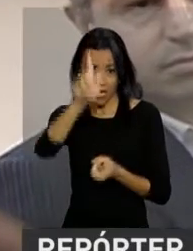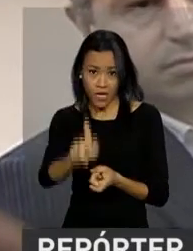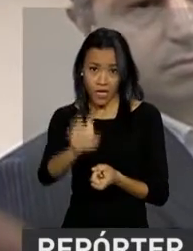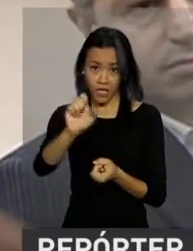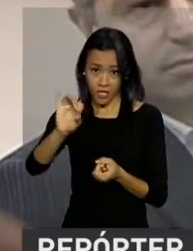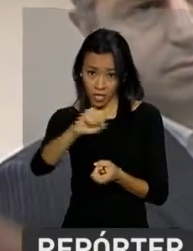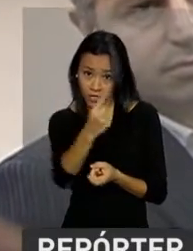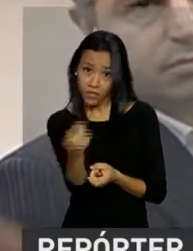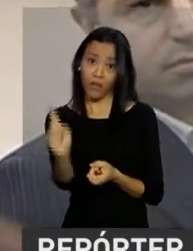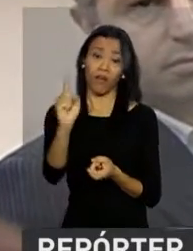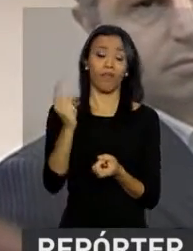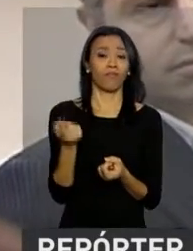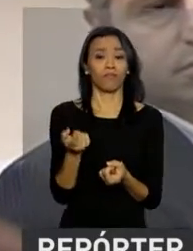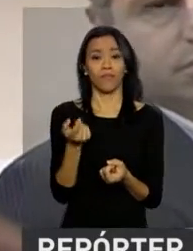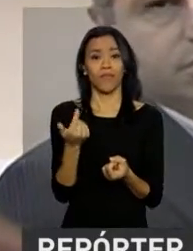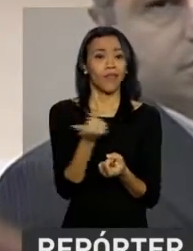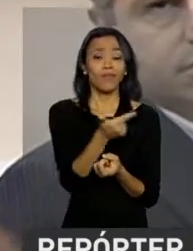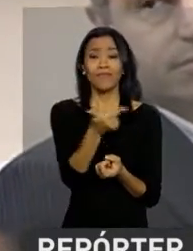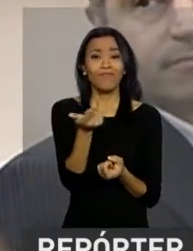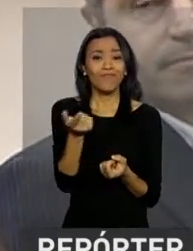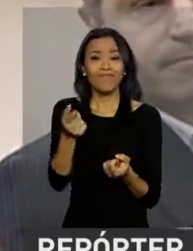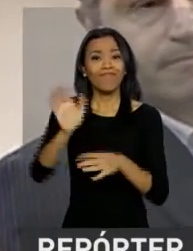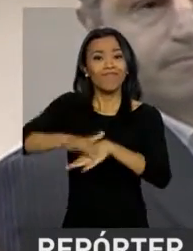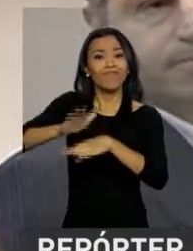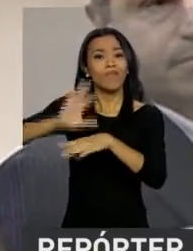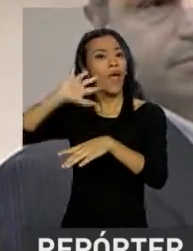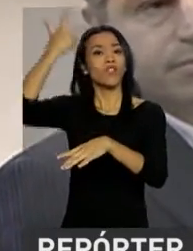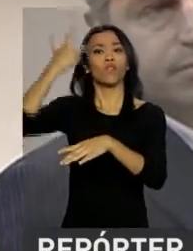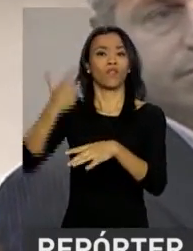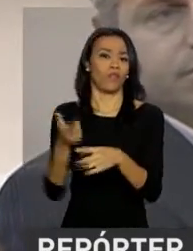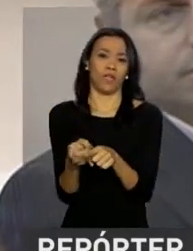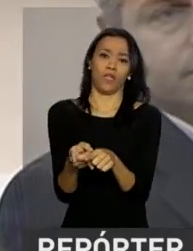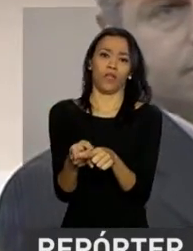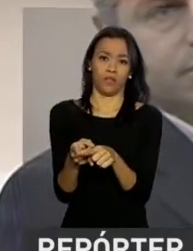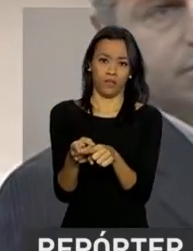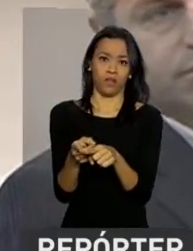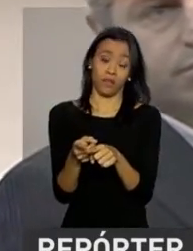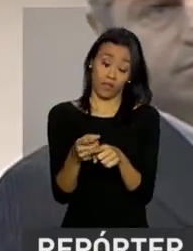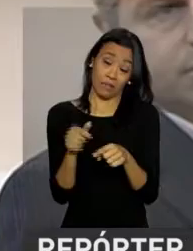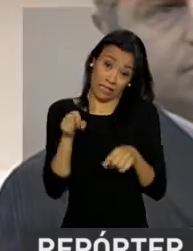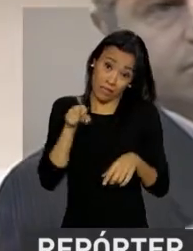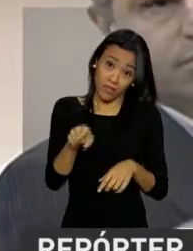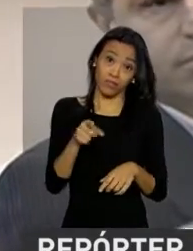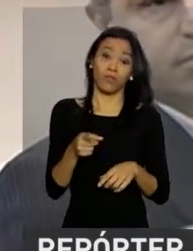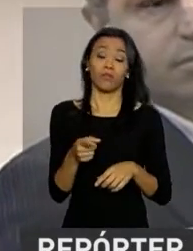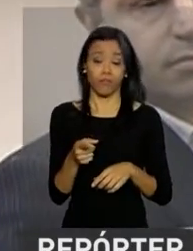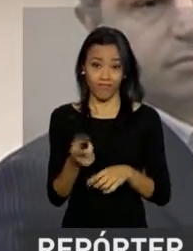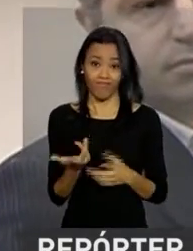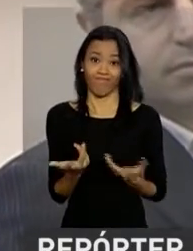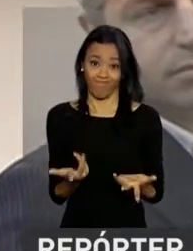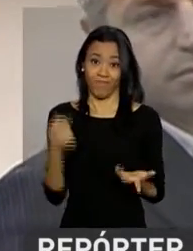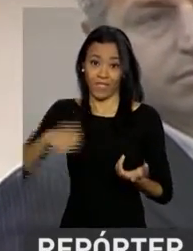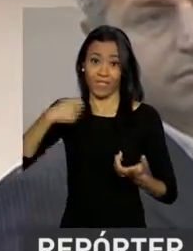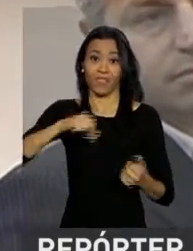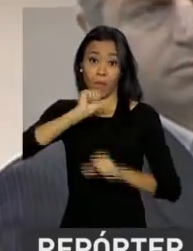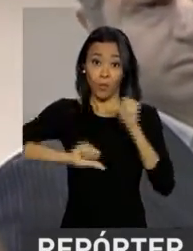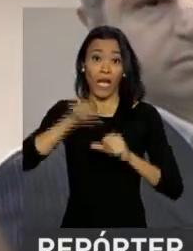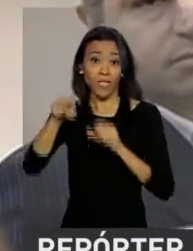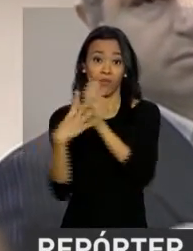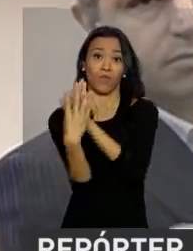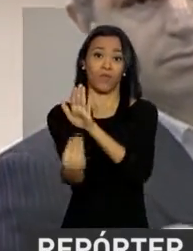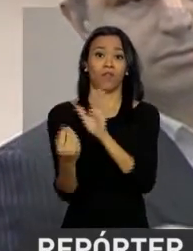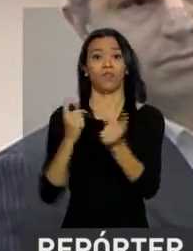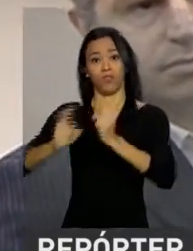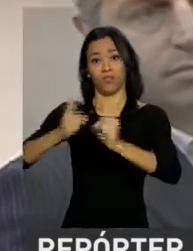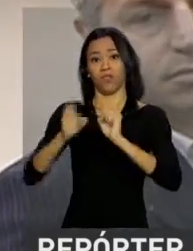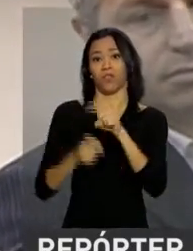maioria não li não deliberava então eu acho que isso terá obrigatoriamente que mudar não só por